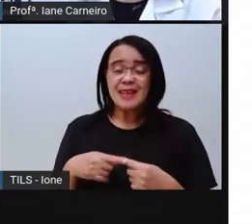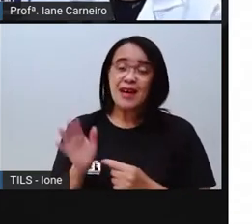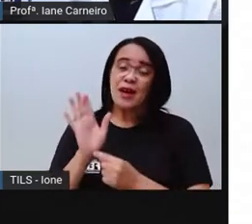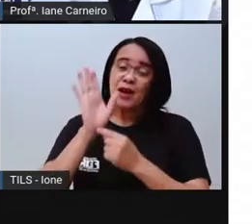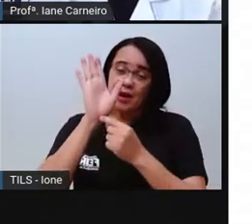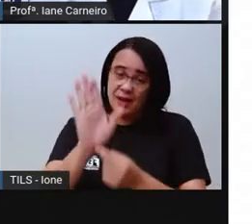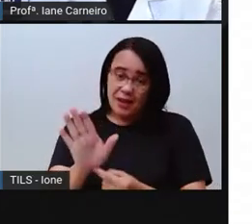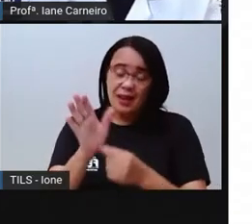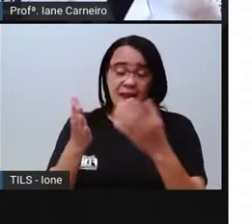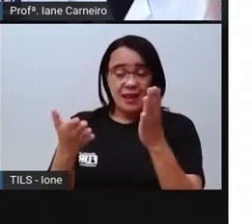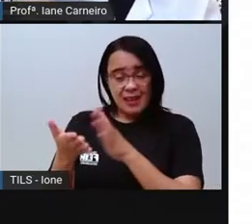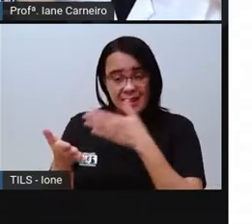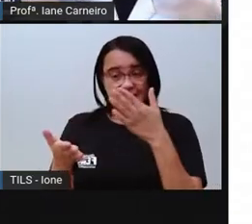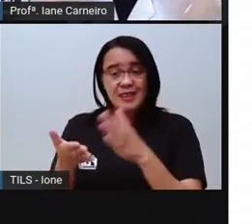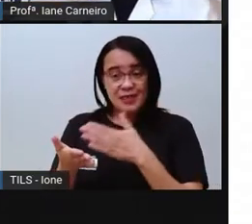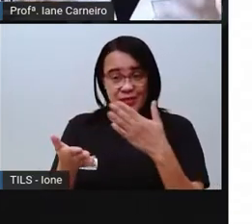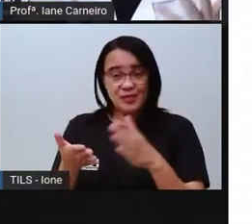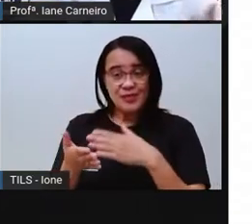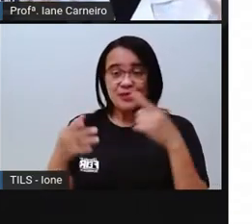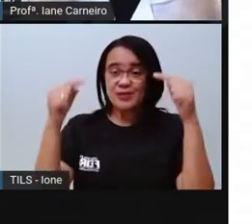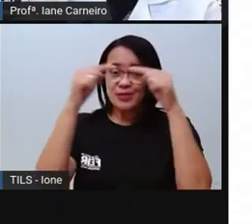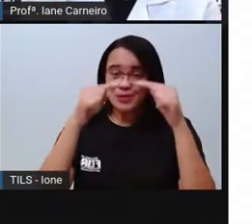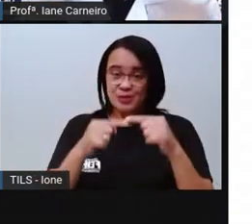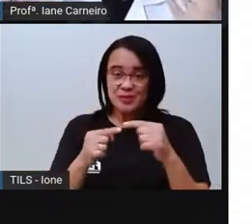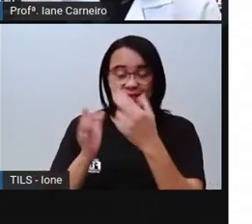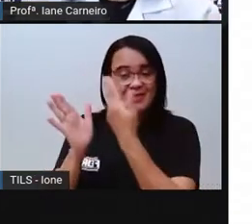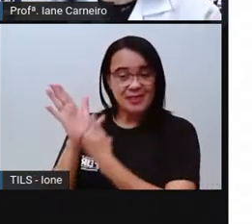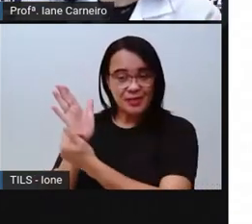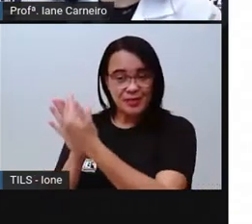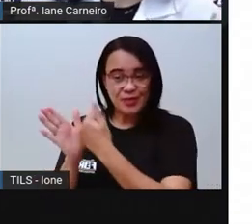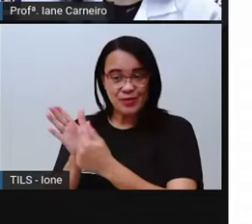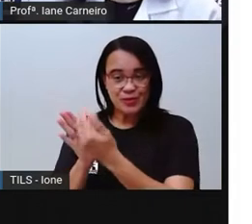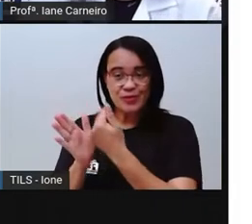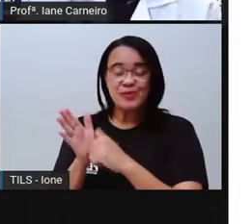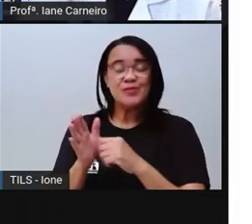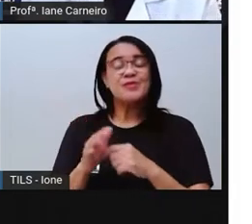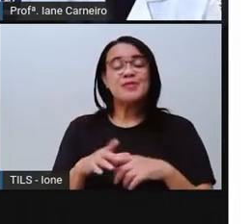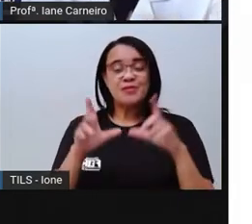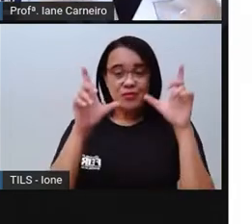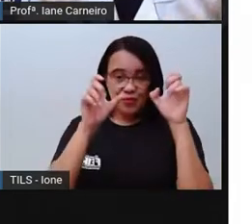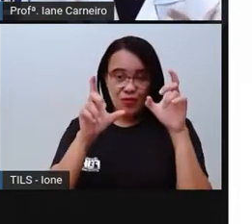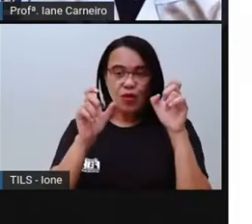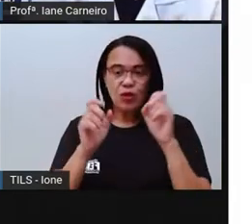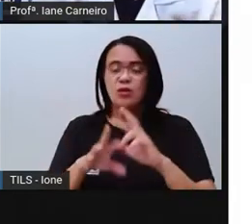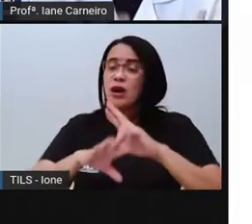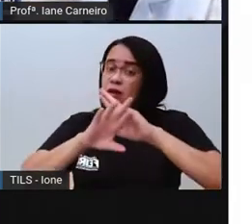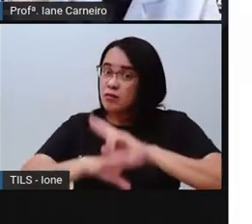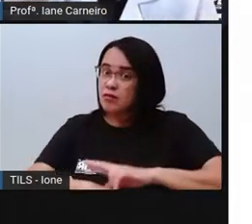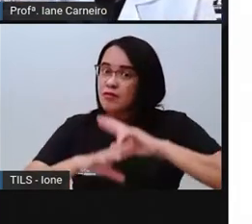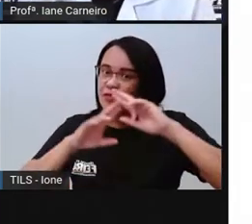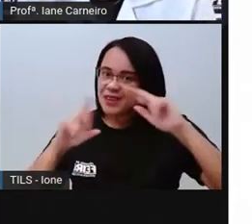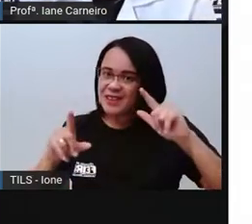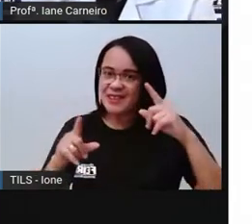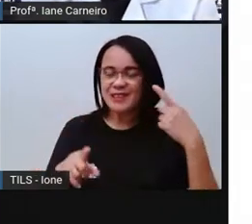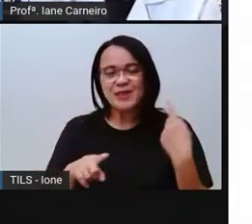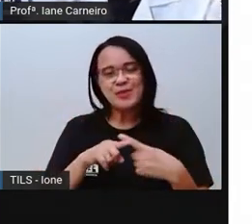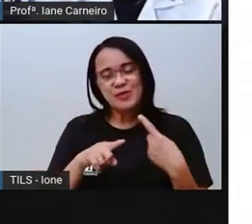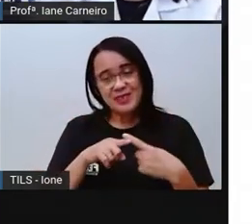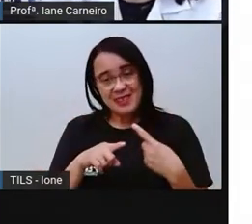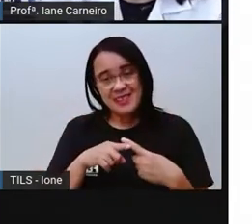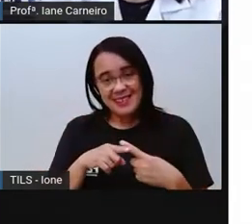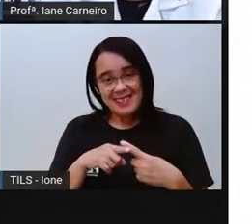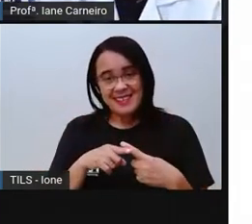imagem. É diferente dos outros livros que a Pró já apresentou para vocês. Né? Os outros livros, por exemplo, do Coelhinho, que não